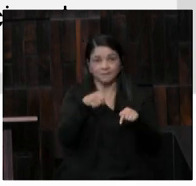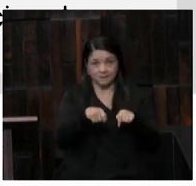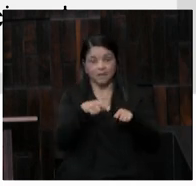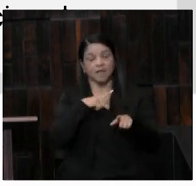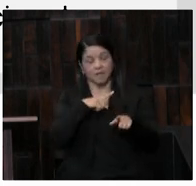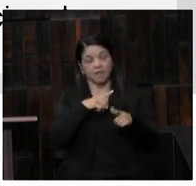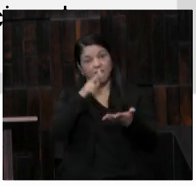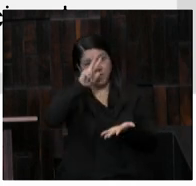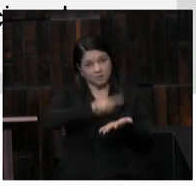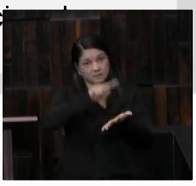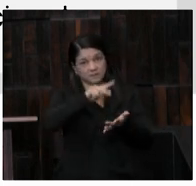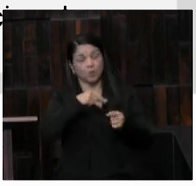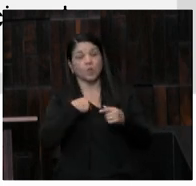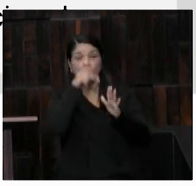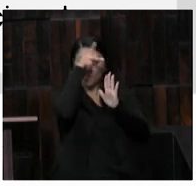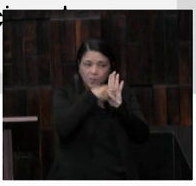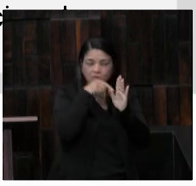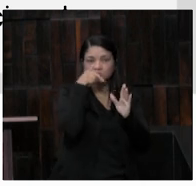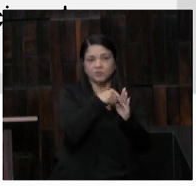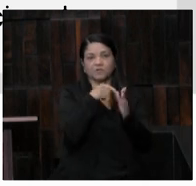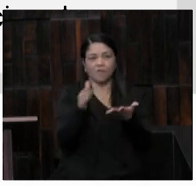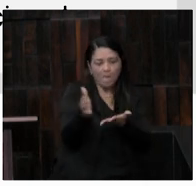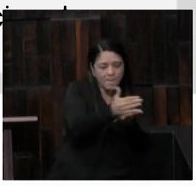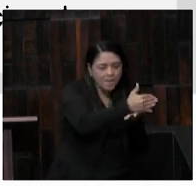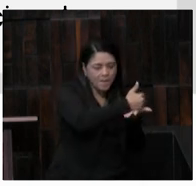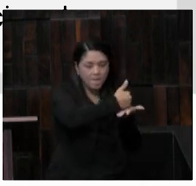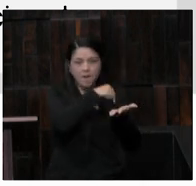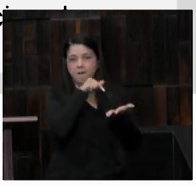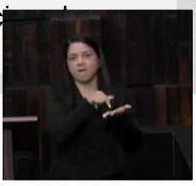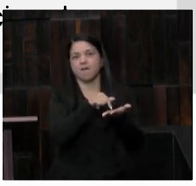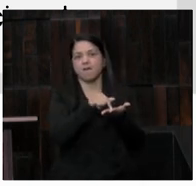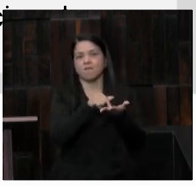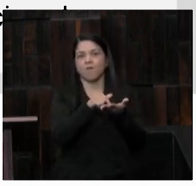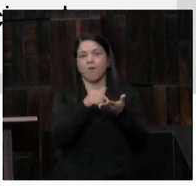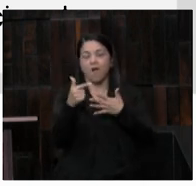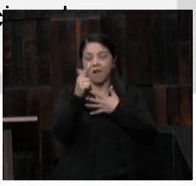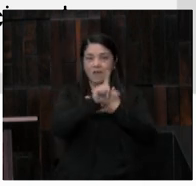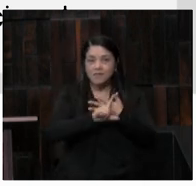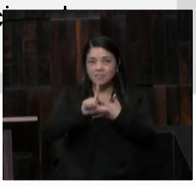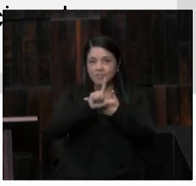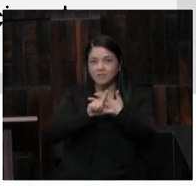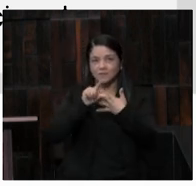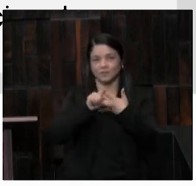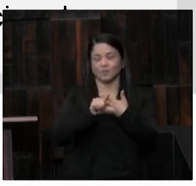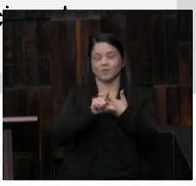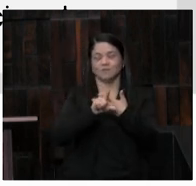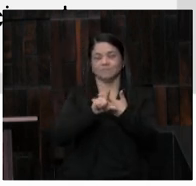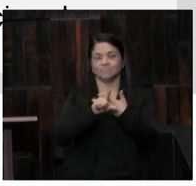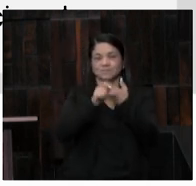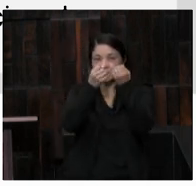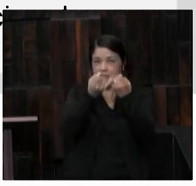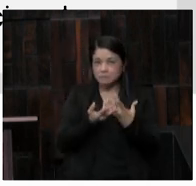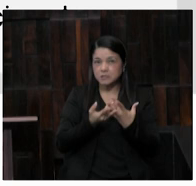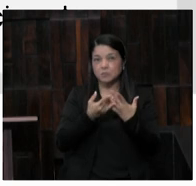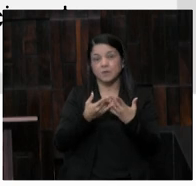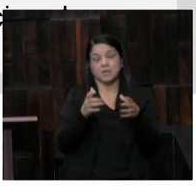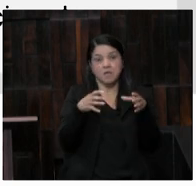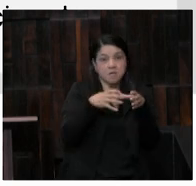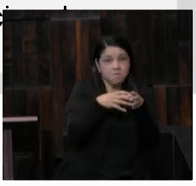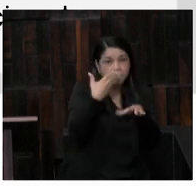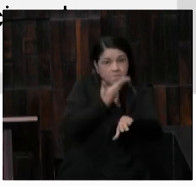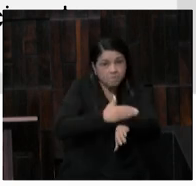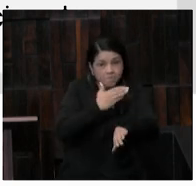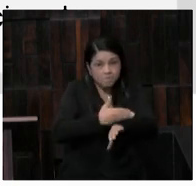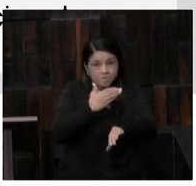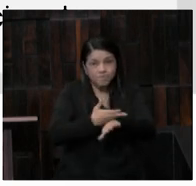escala. E, nesse projeto, a gente vai coletar esse dado, como a literatura coloca, que é com uma equipe treinada por um